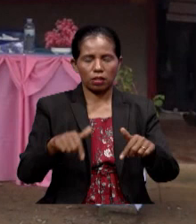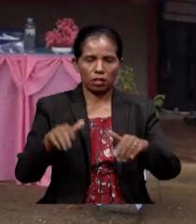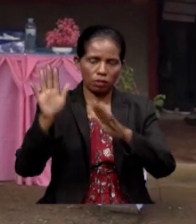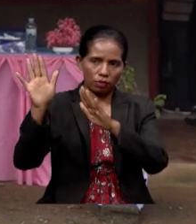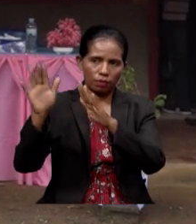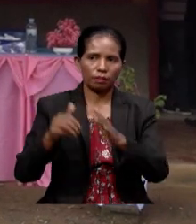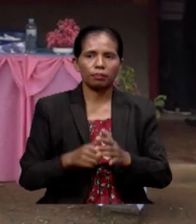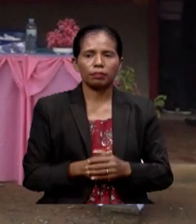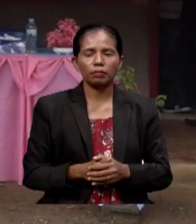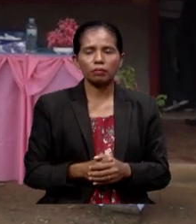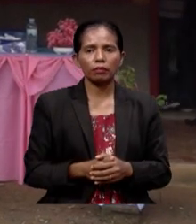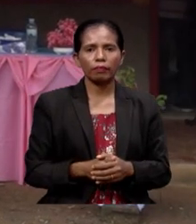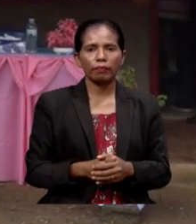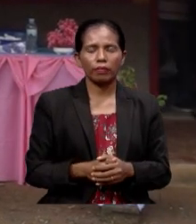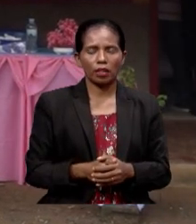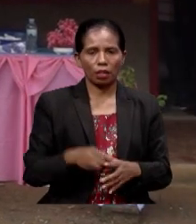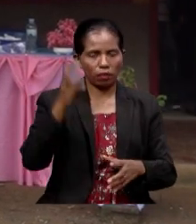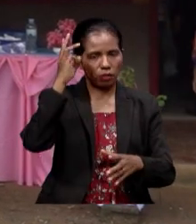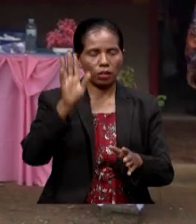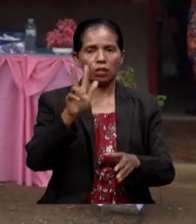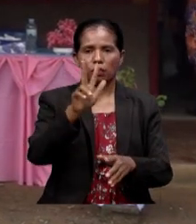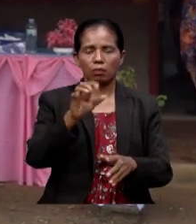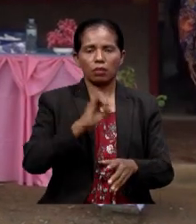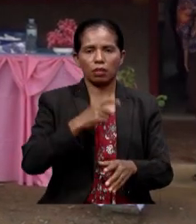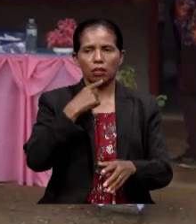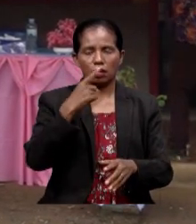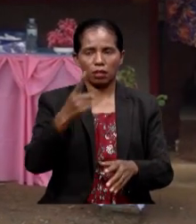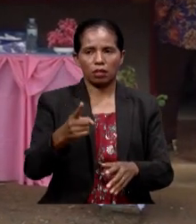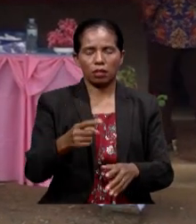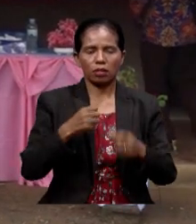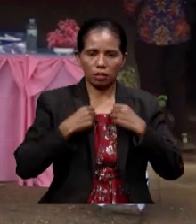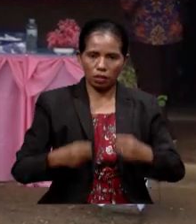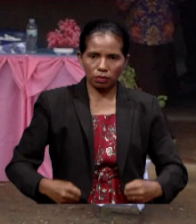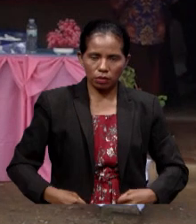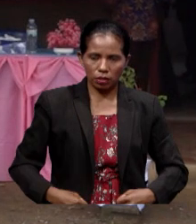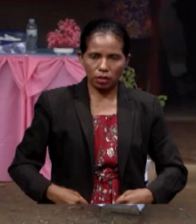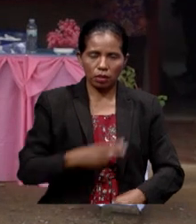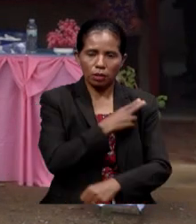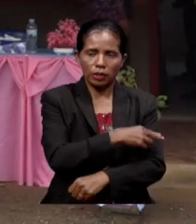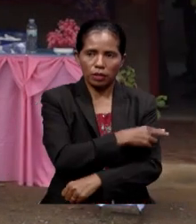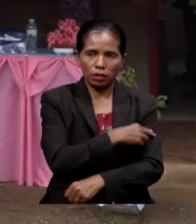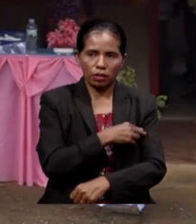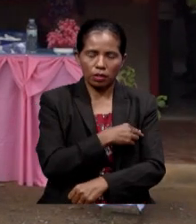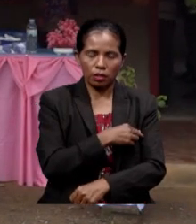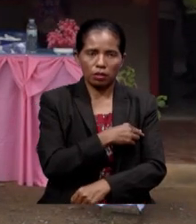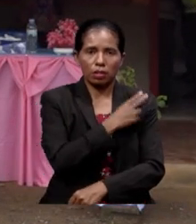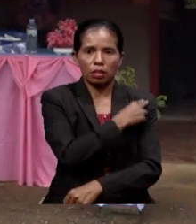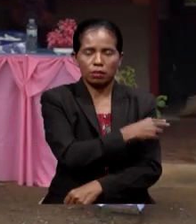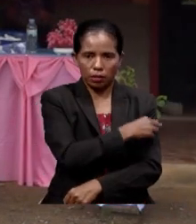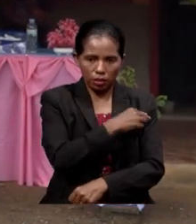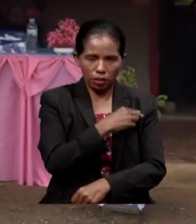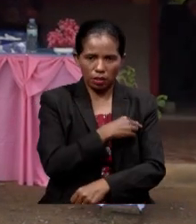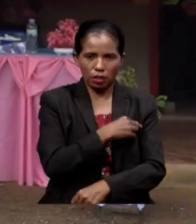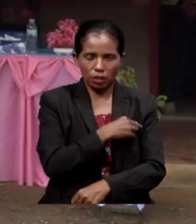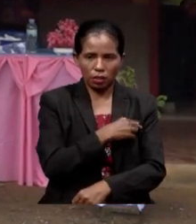Pronto. Preocupação tolo nem mesmo corre na UTMI, liga para saúde, posto saúde, linha